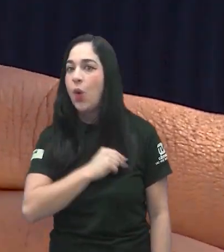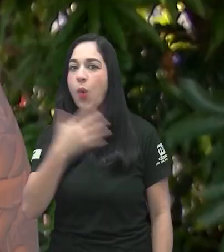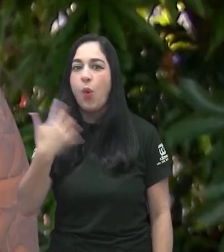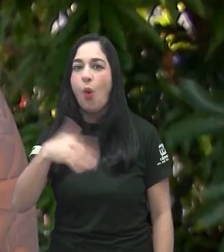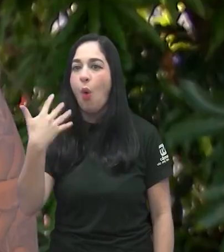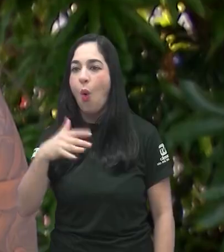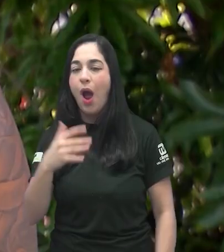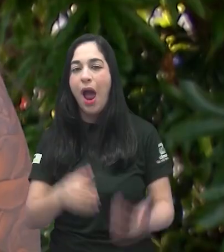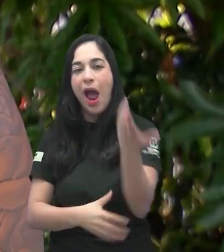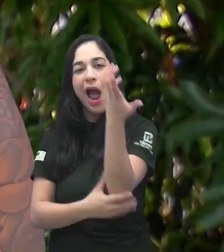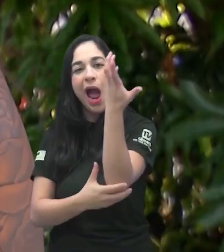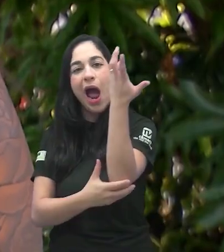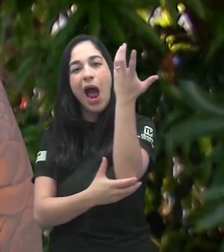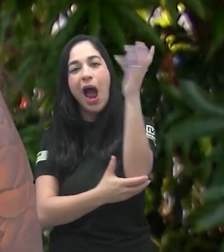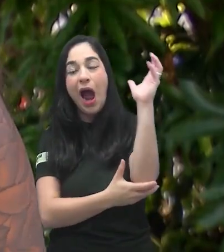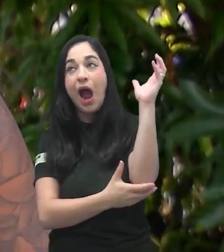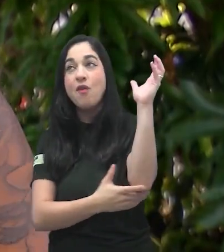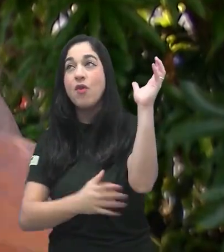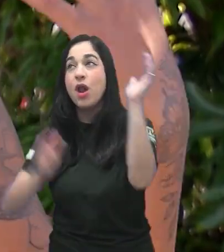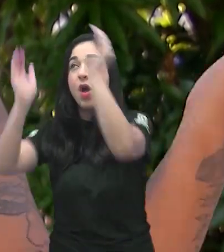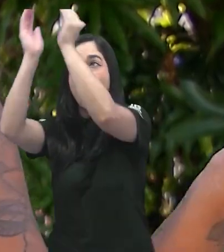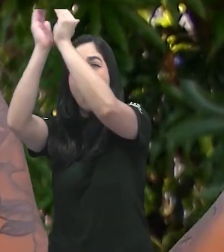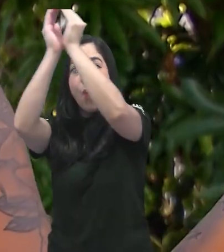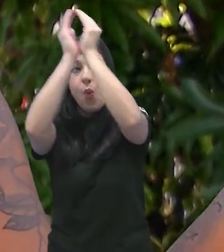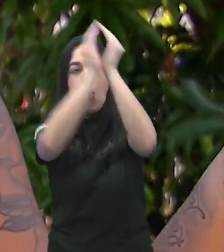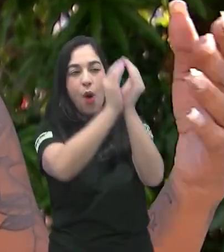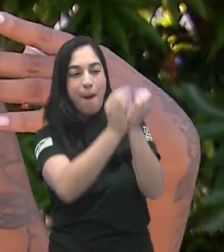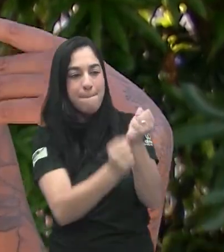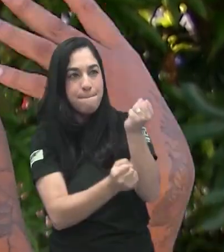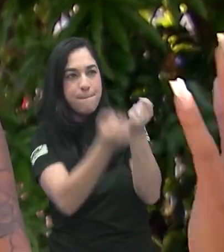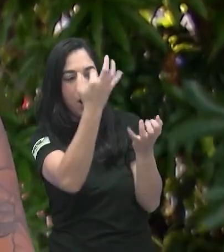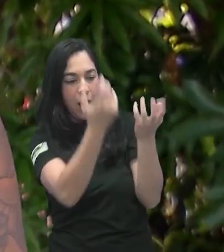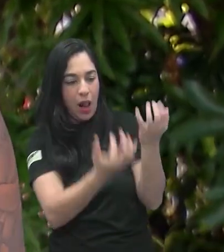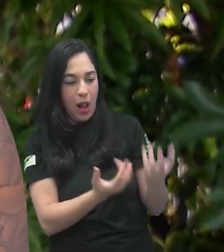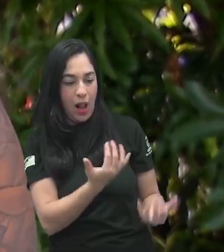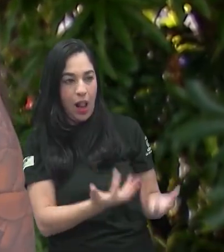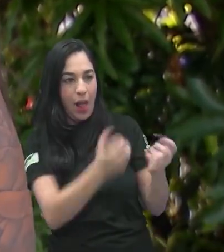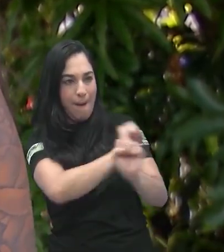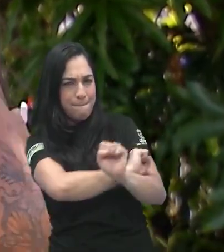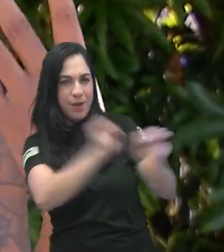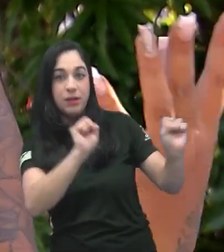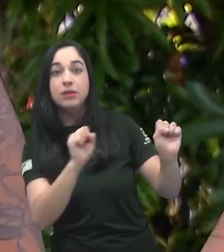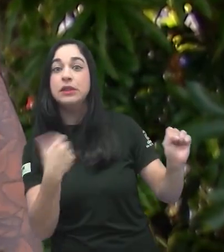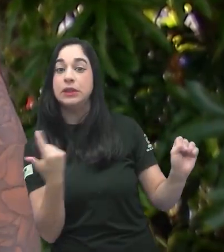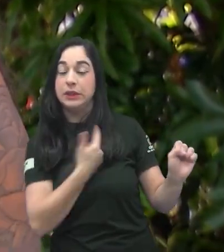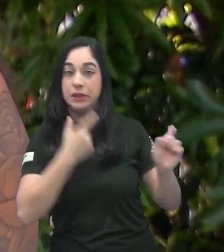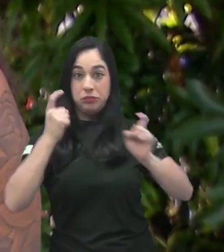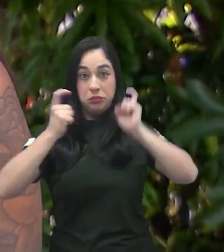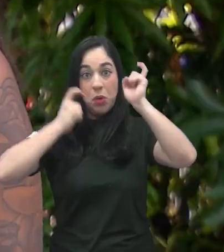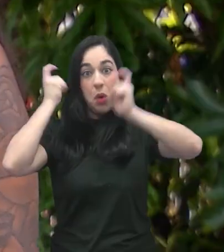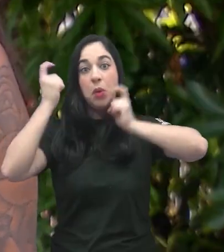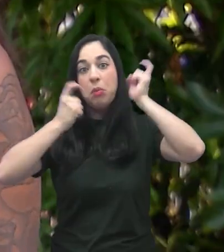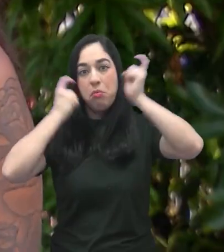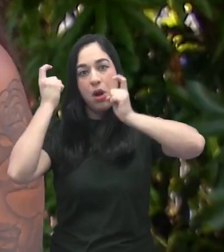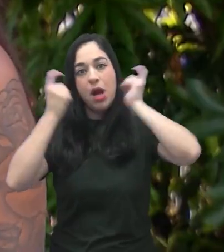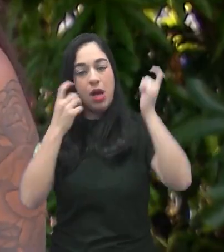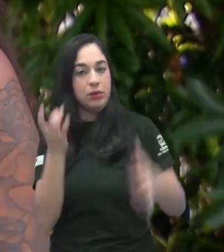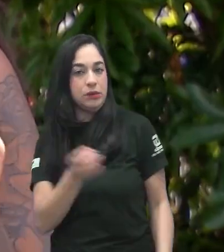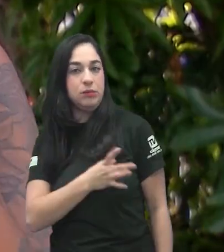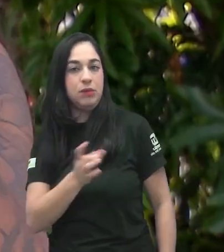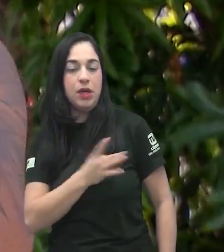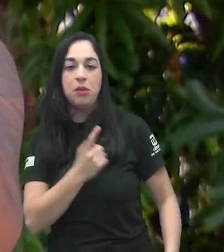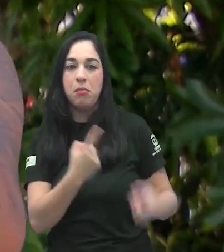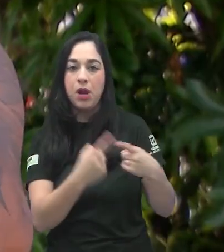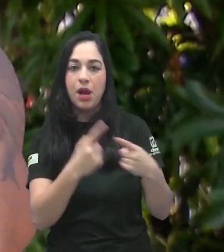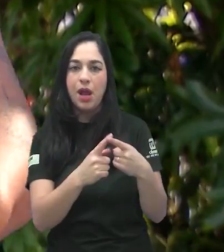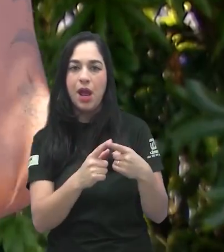família. Pensei em fogo, né? Falei, pronto, vai cair em cima da árvore e vai pegar fogo em tudo, vai explodir e aí não vamos saber o que fazer, né?